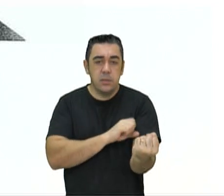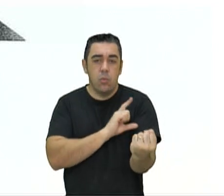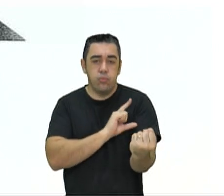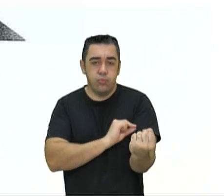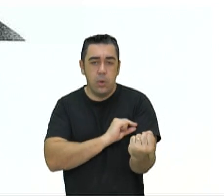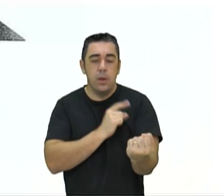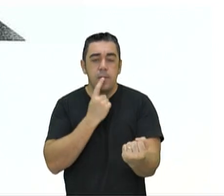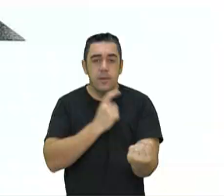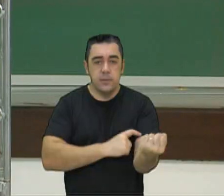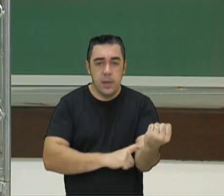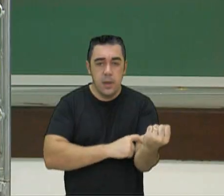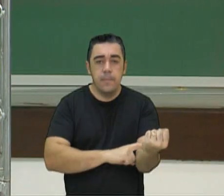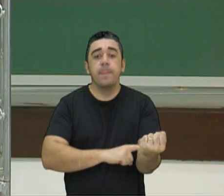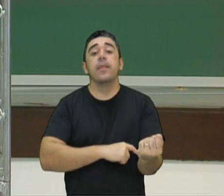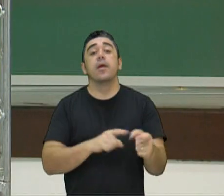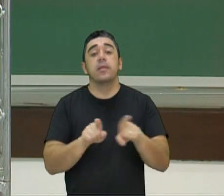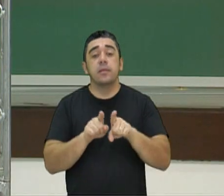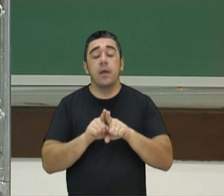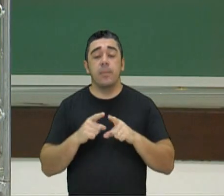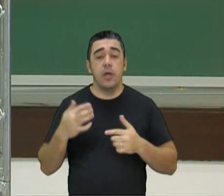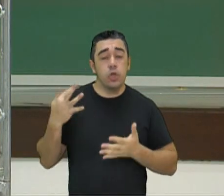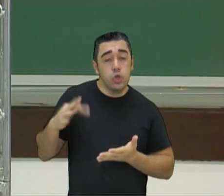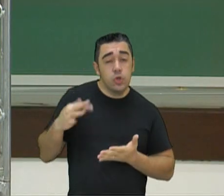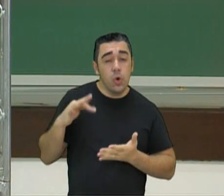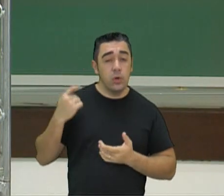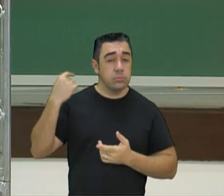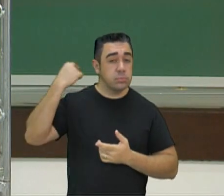dores lombares. Então, através da respiração